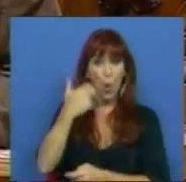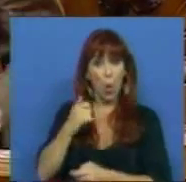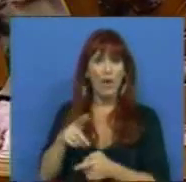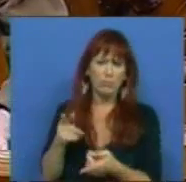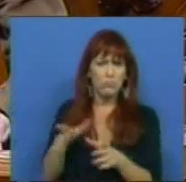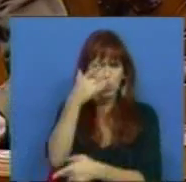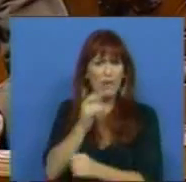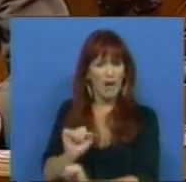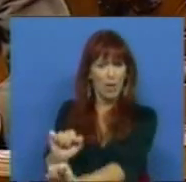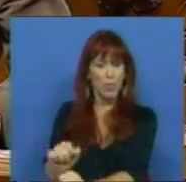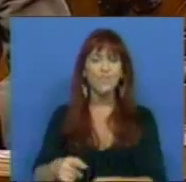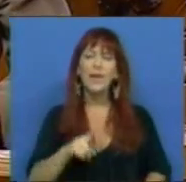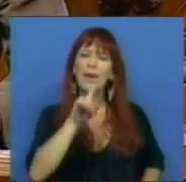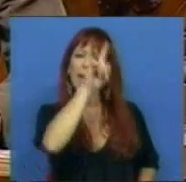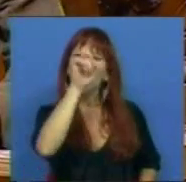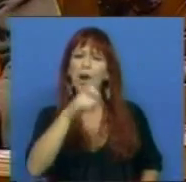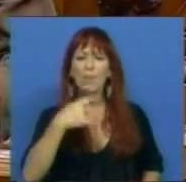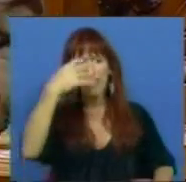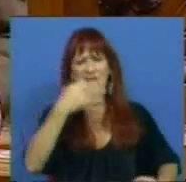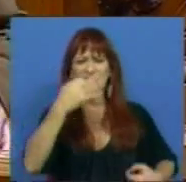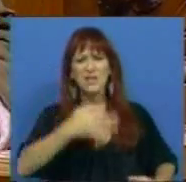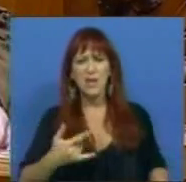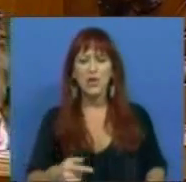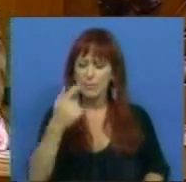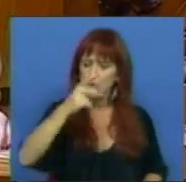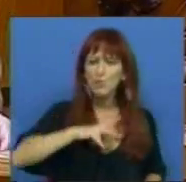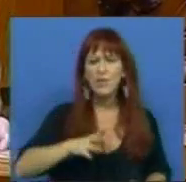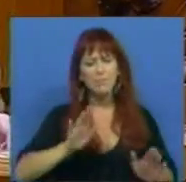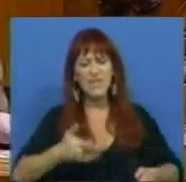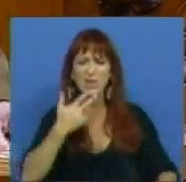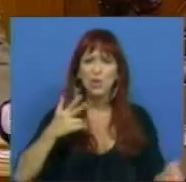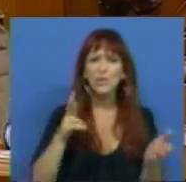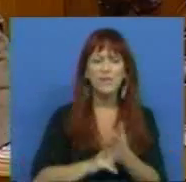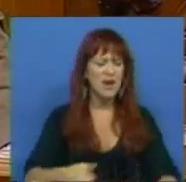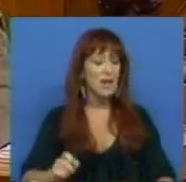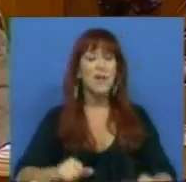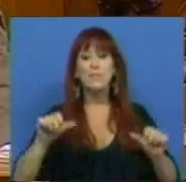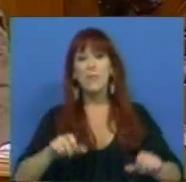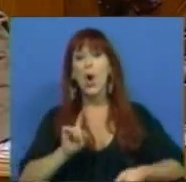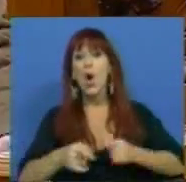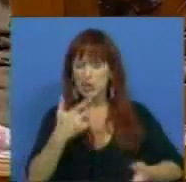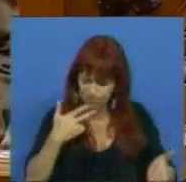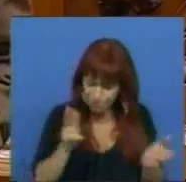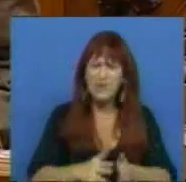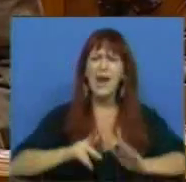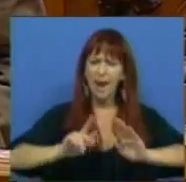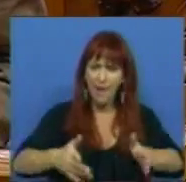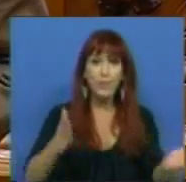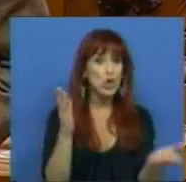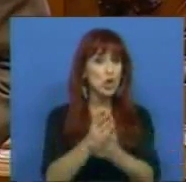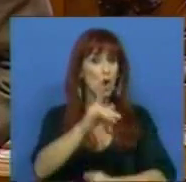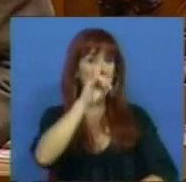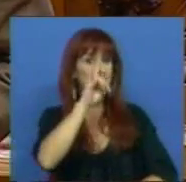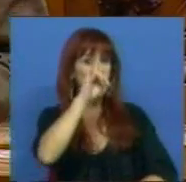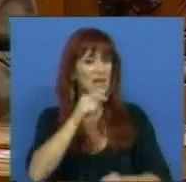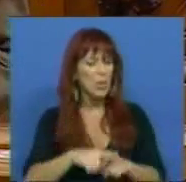Silva. É, portanto, uma questão de decência. Os portugueses merecem a verdade e nada menos do que a verdade. Só a